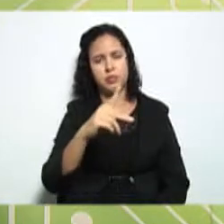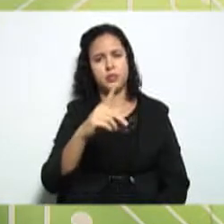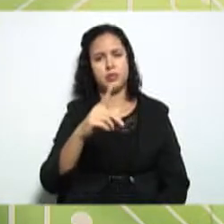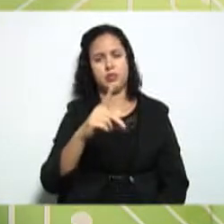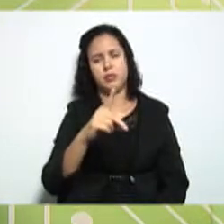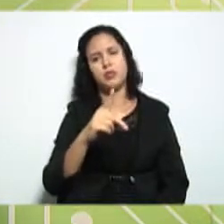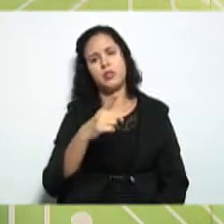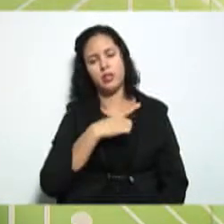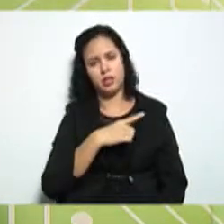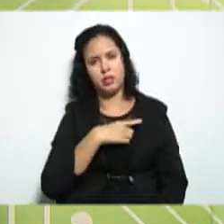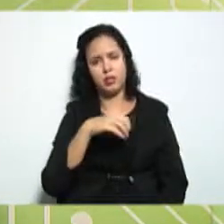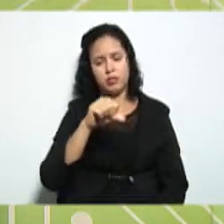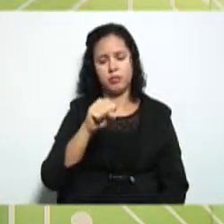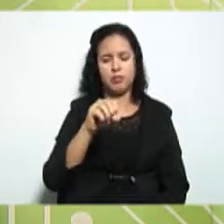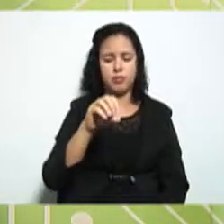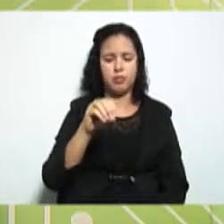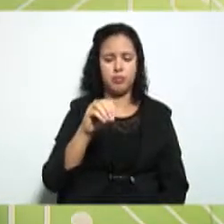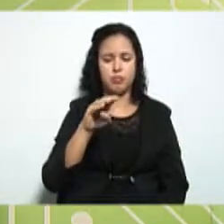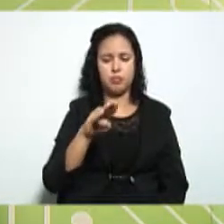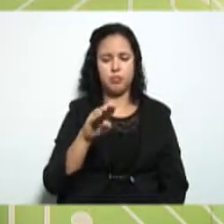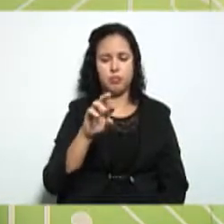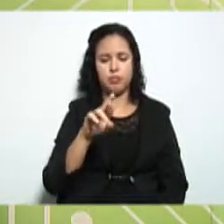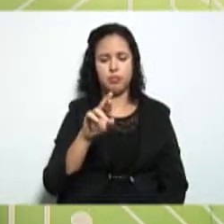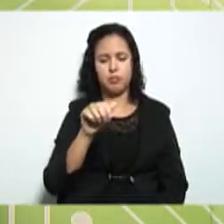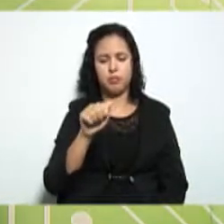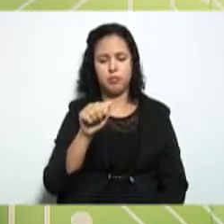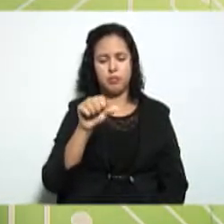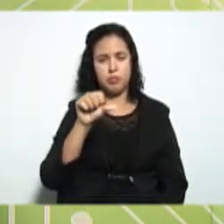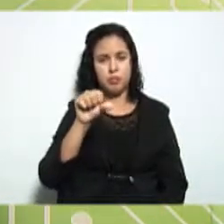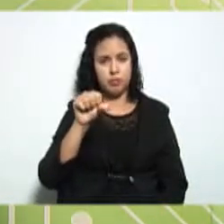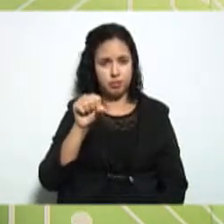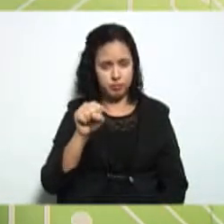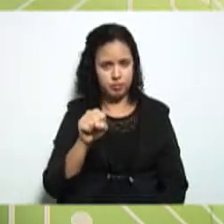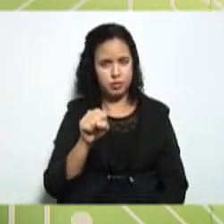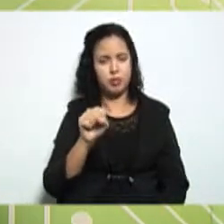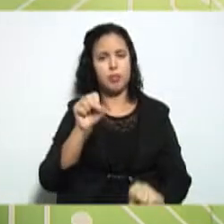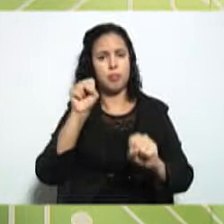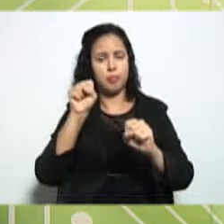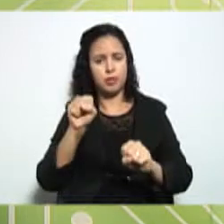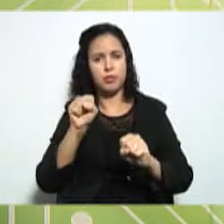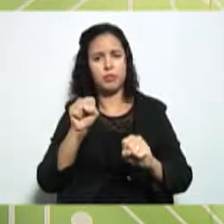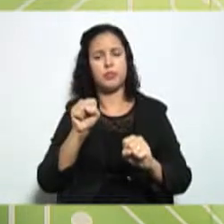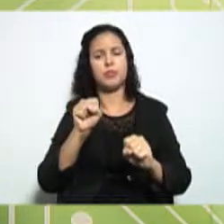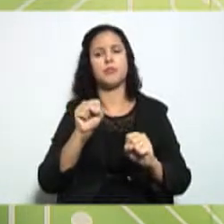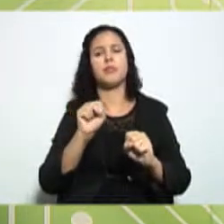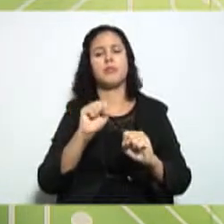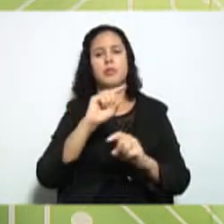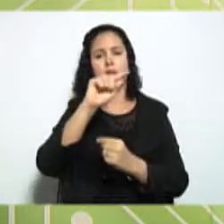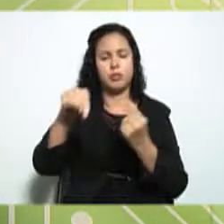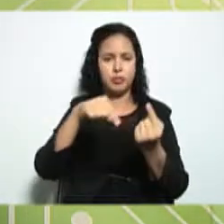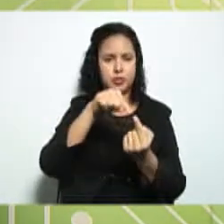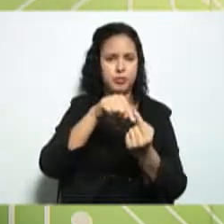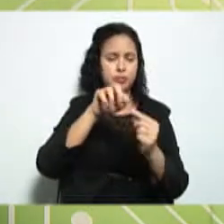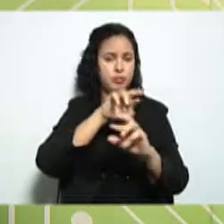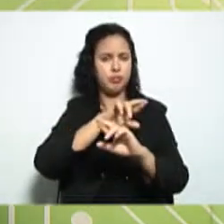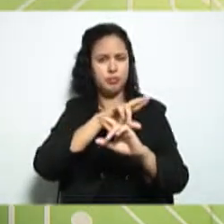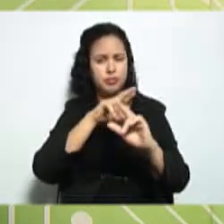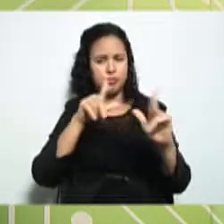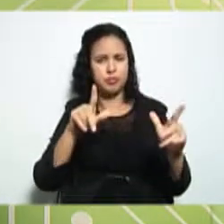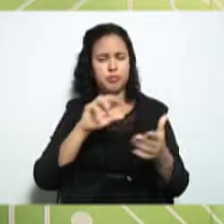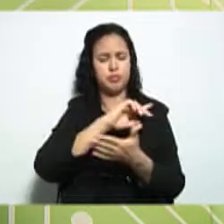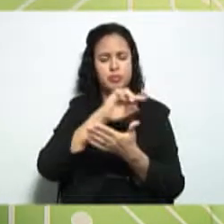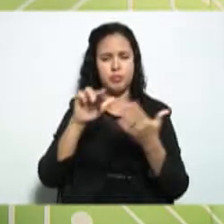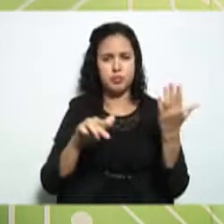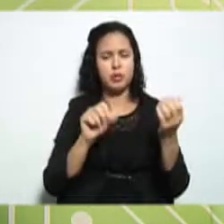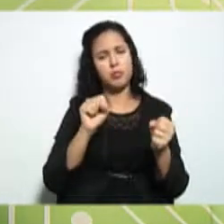sobras. É uma expressão, é esse o termo correto, né? São sobras. As sobras podem ter diversas finalidades dentro de uma cooperativa. Elas podem ser utilizadas para